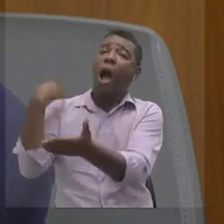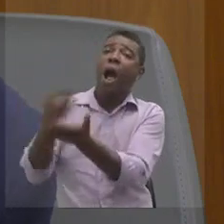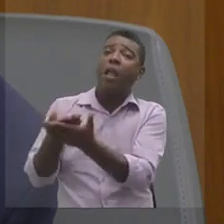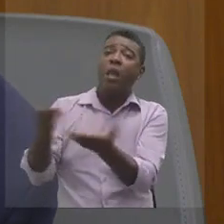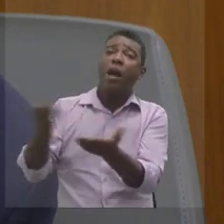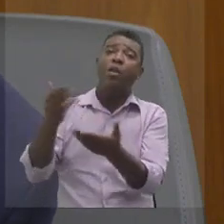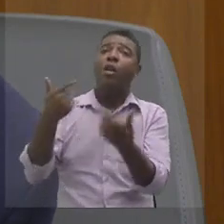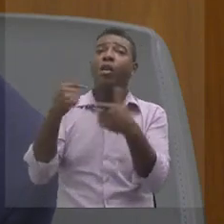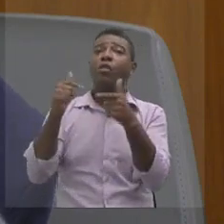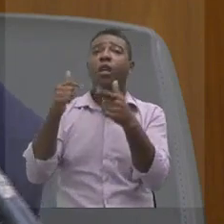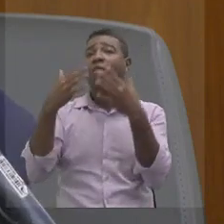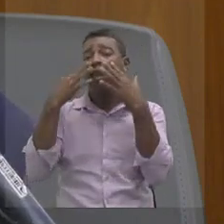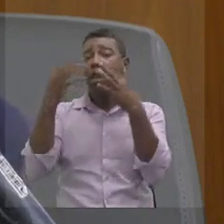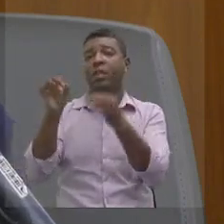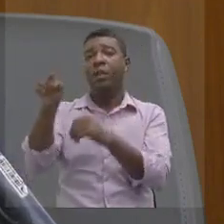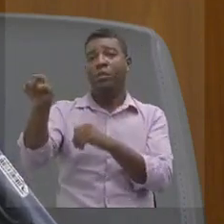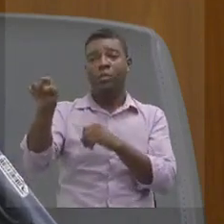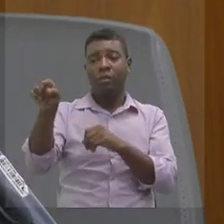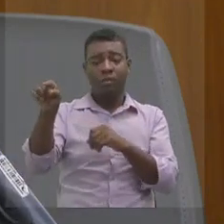obrigado